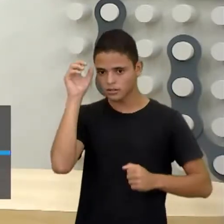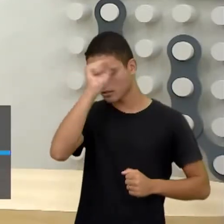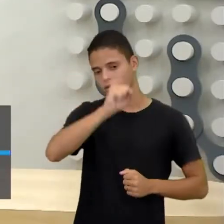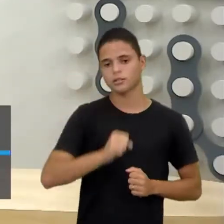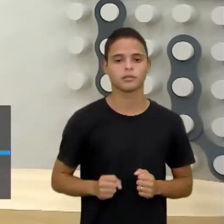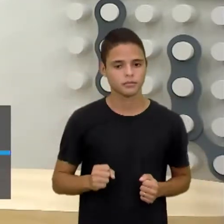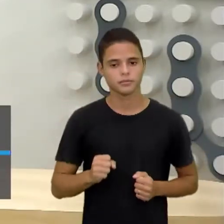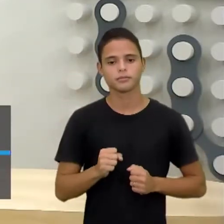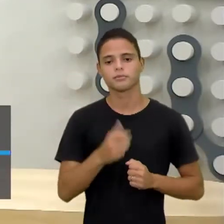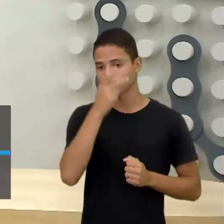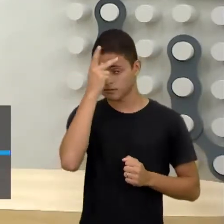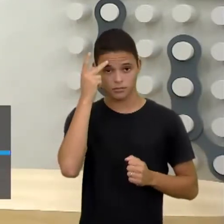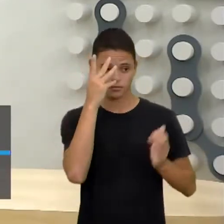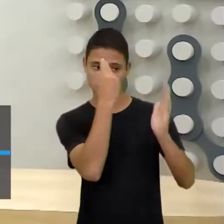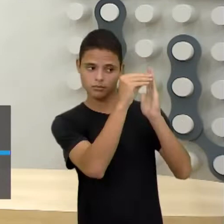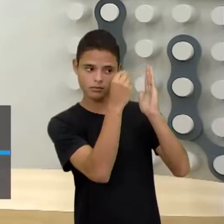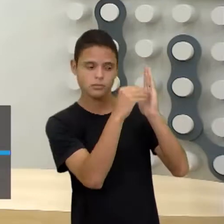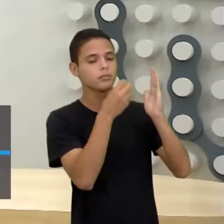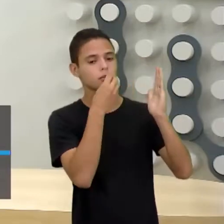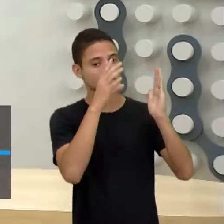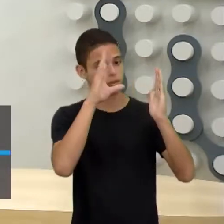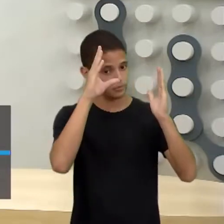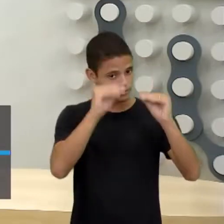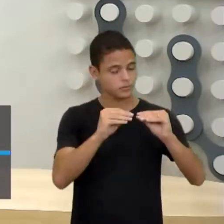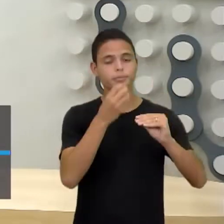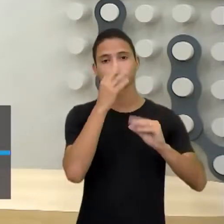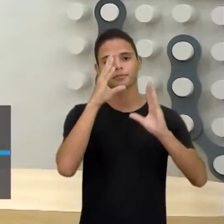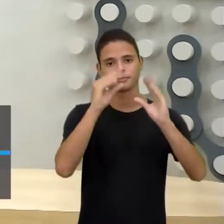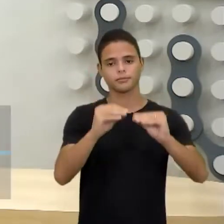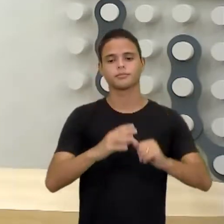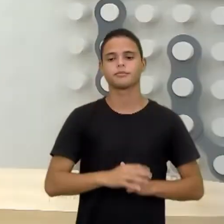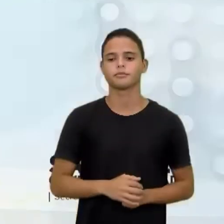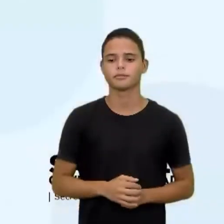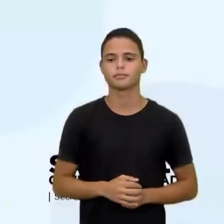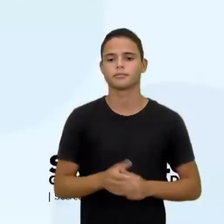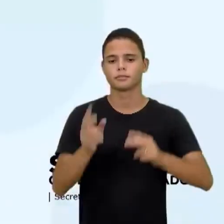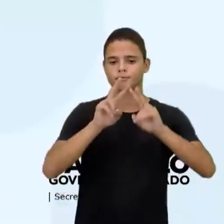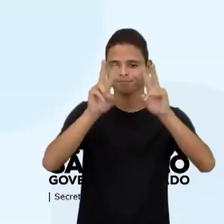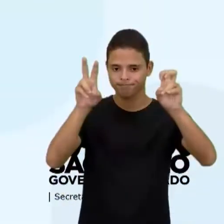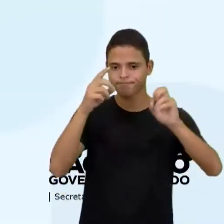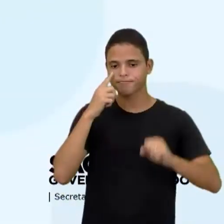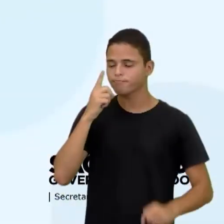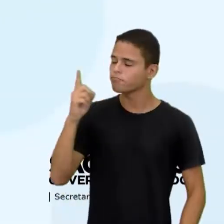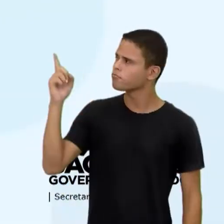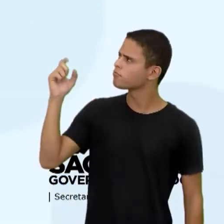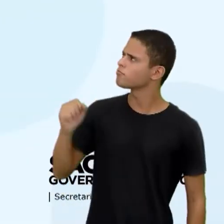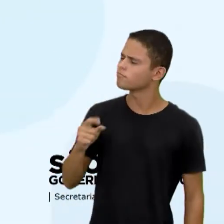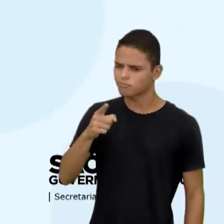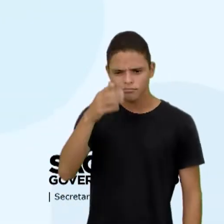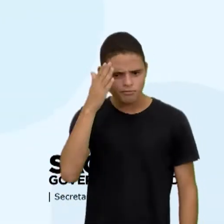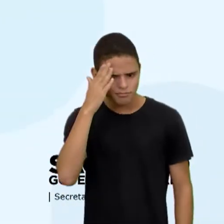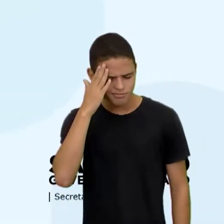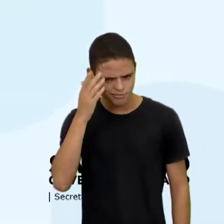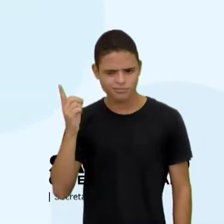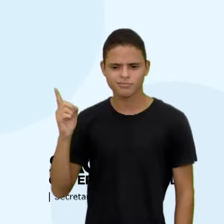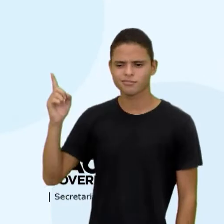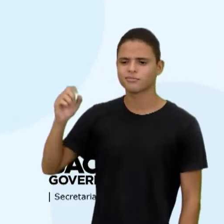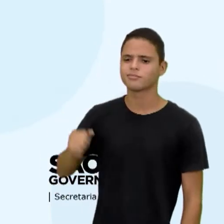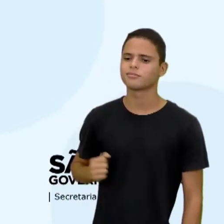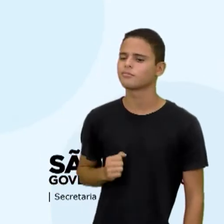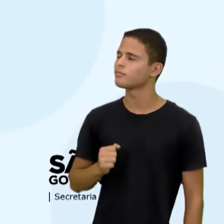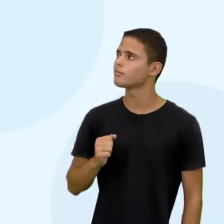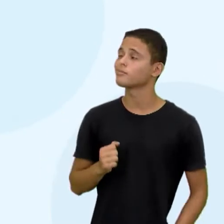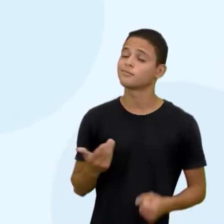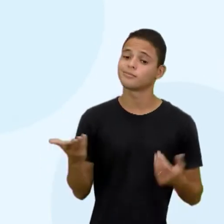boa noite. Boa noite, Giovanni, tudo bem com você? Olha só, o título da aula de hoje, você sabe argumentar? Olha, a professora Tayana,